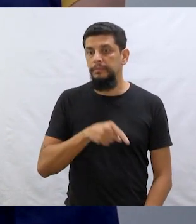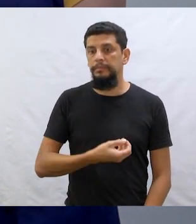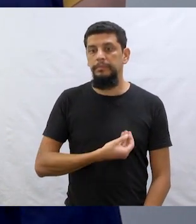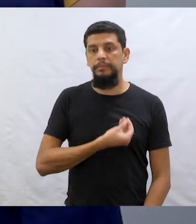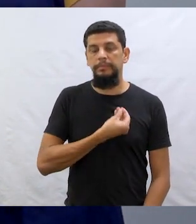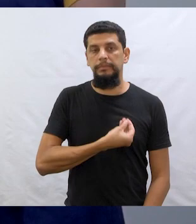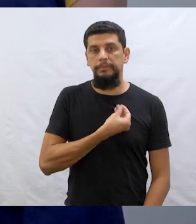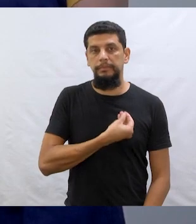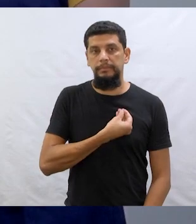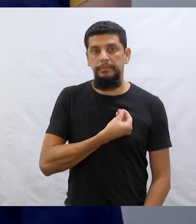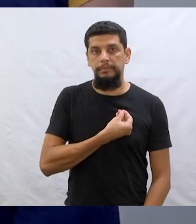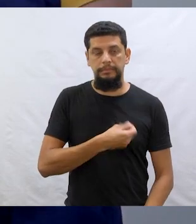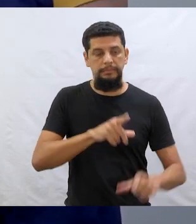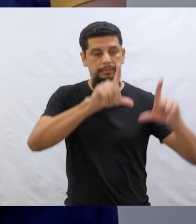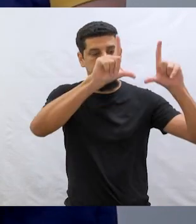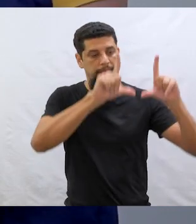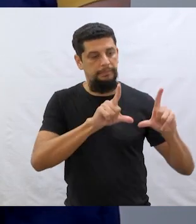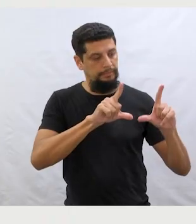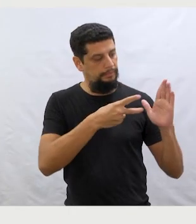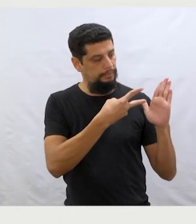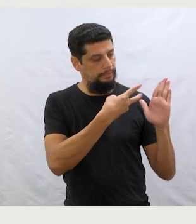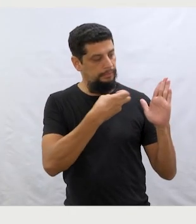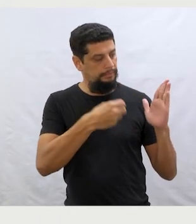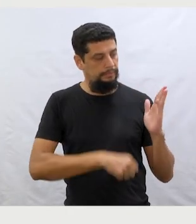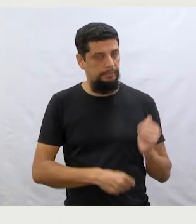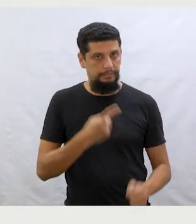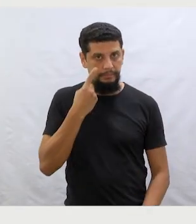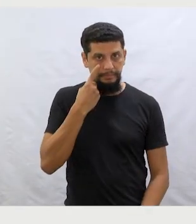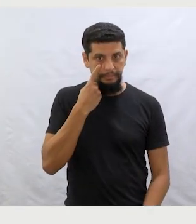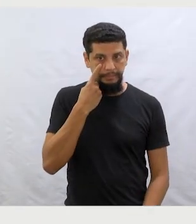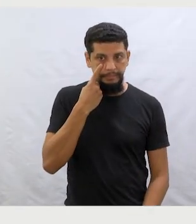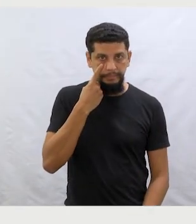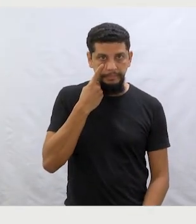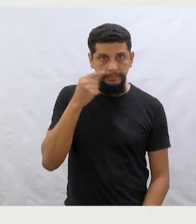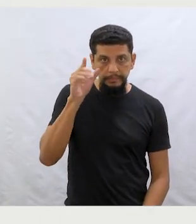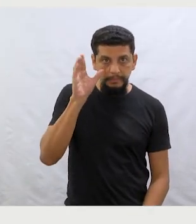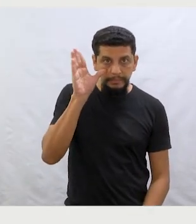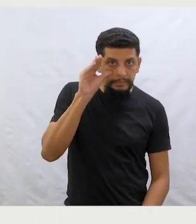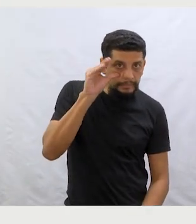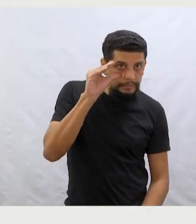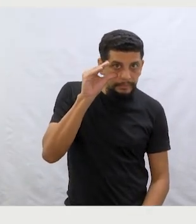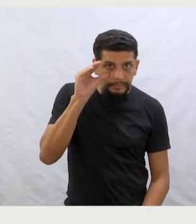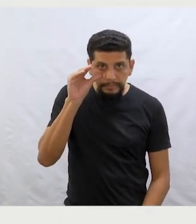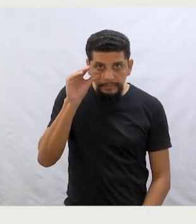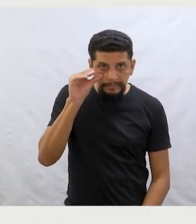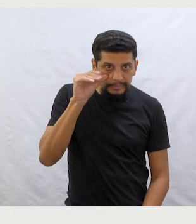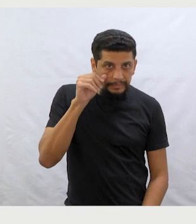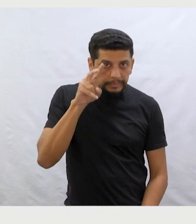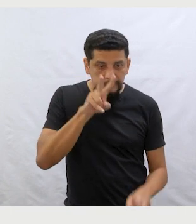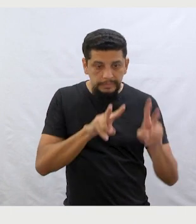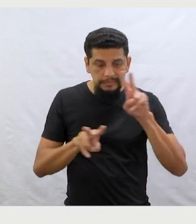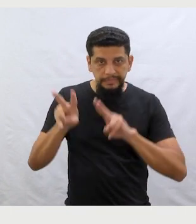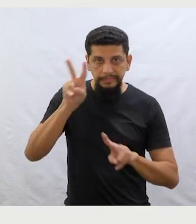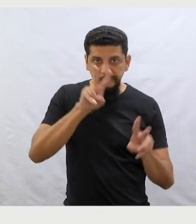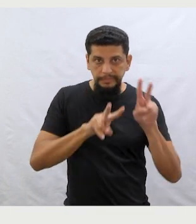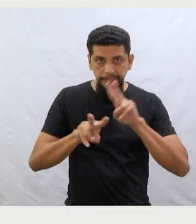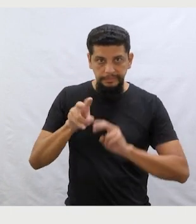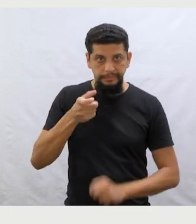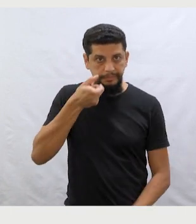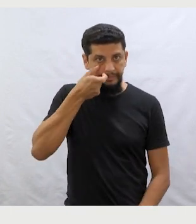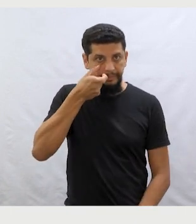está ali na tela? Estão acompanhando, né, professora Cris? Estão